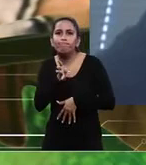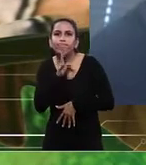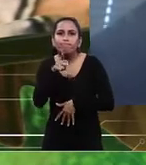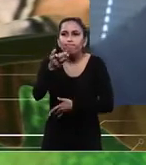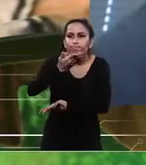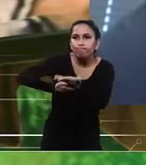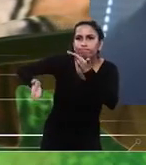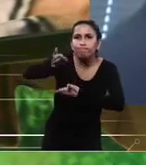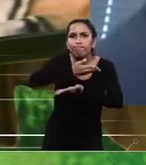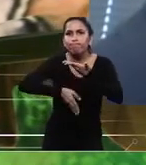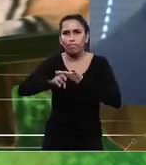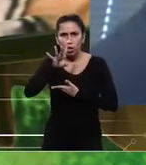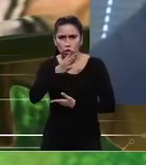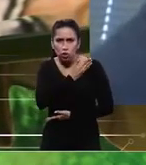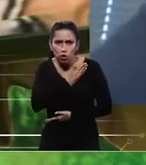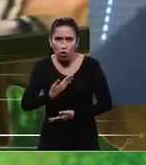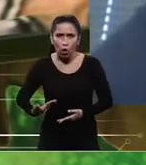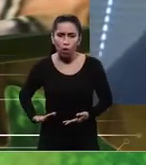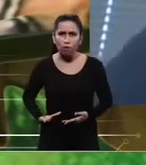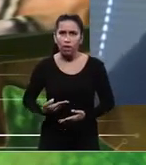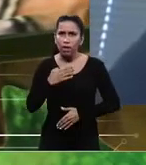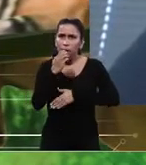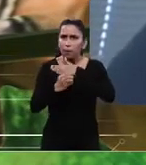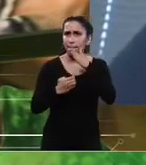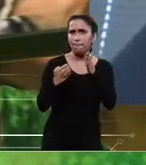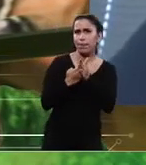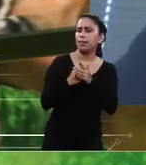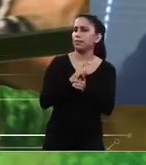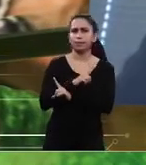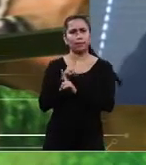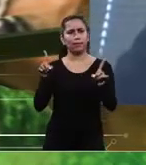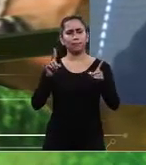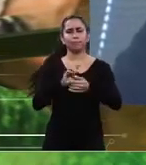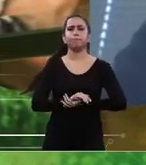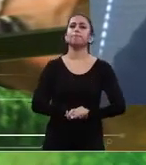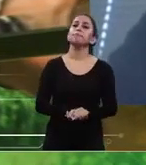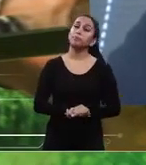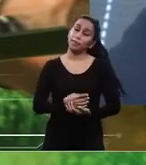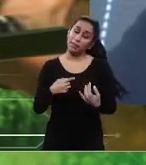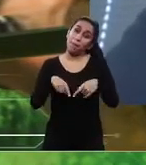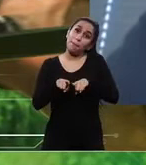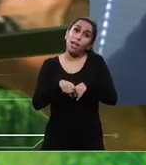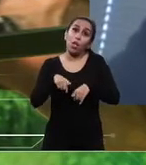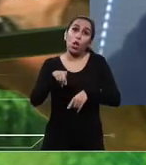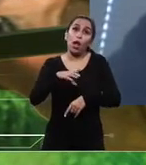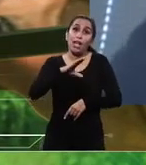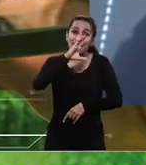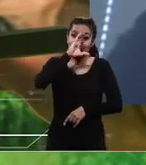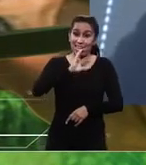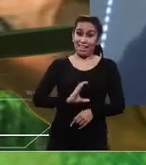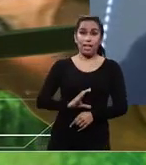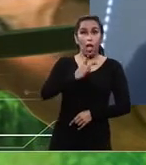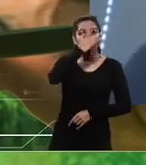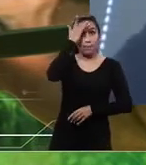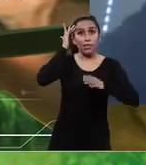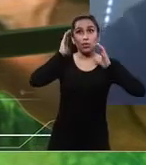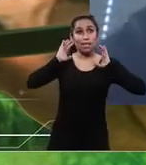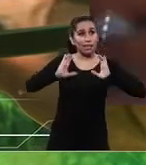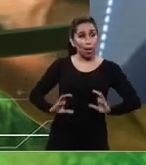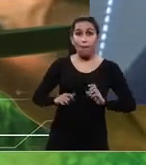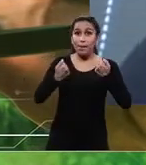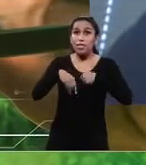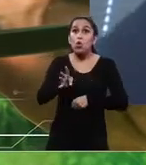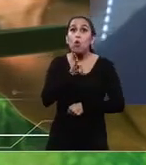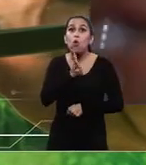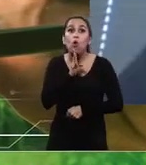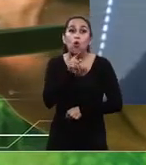por governos, empresas, mas também pelo cidadão mesmo, pela pessoa física. Ela precisa conhecer, e muita